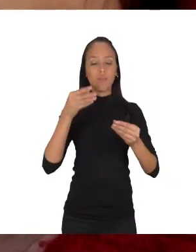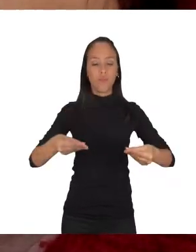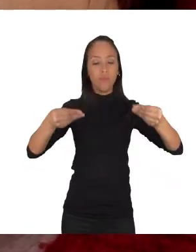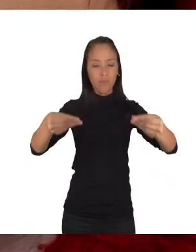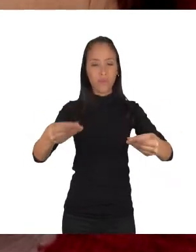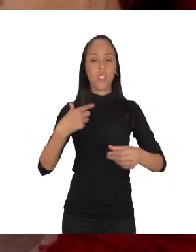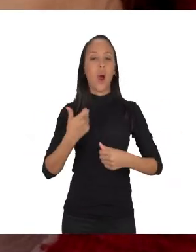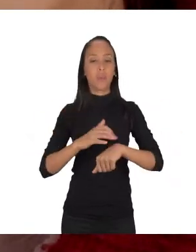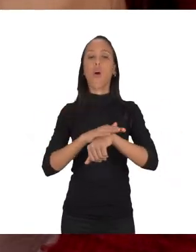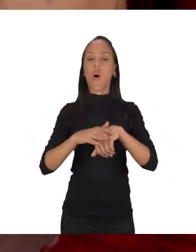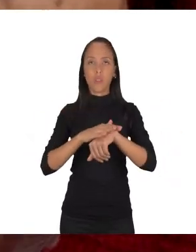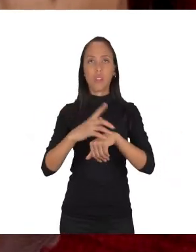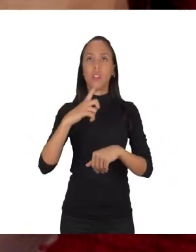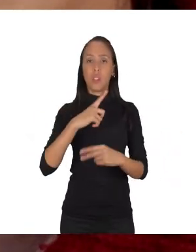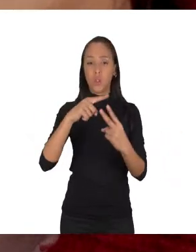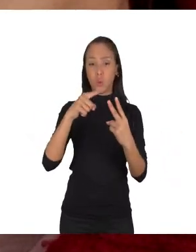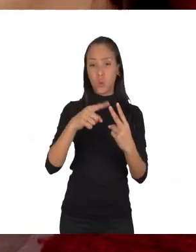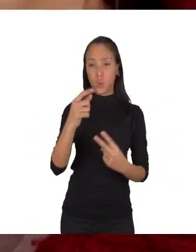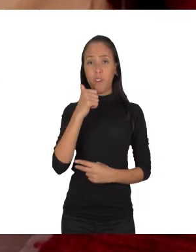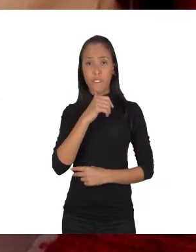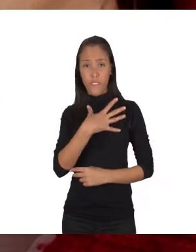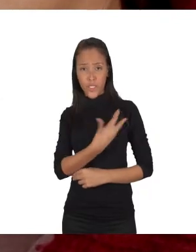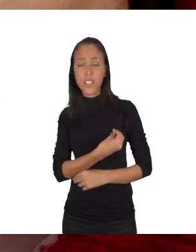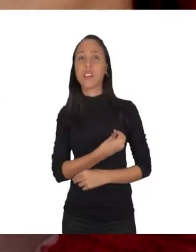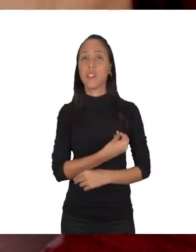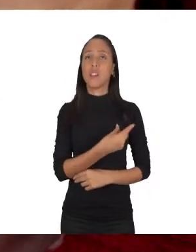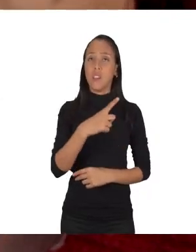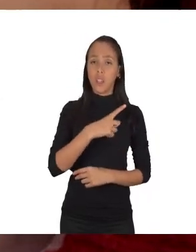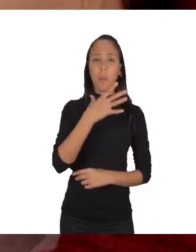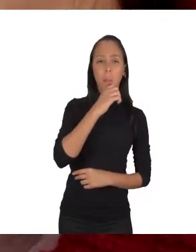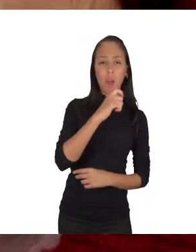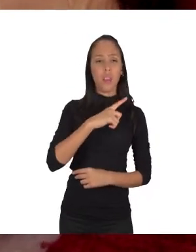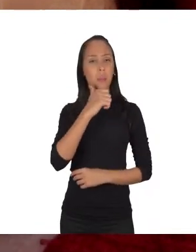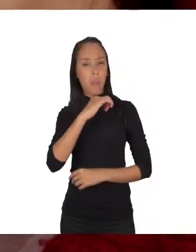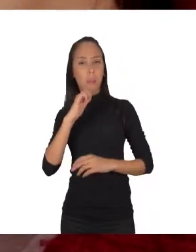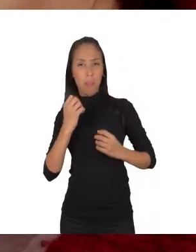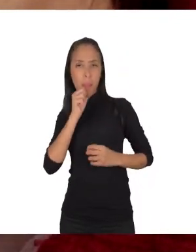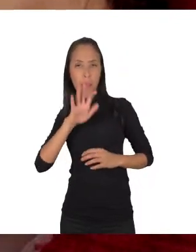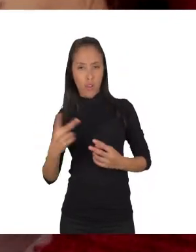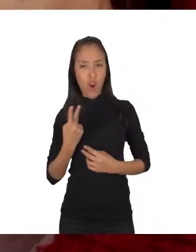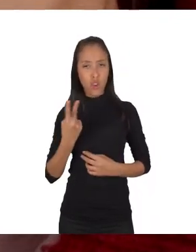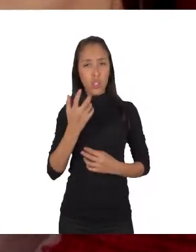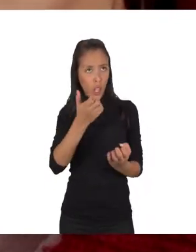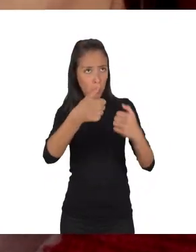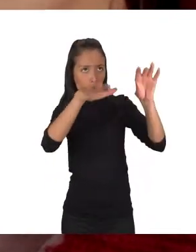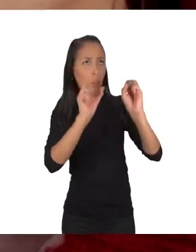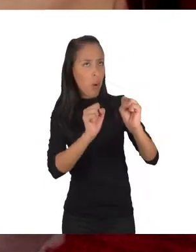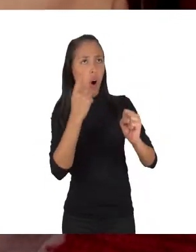precisamos conversar. Nós temos duas filhas. Tem pai, tem mãe. Se você quiser ir embora, o momento é agora. Você já sabe, o